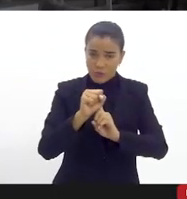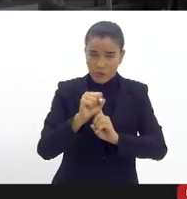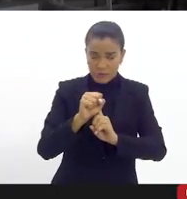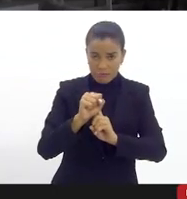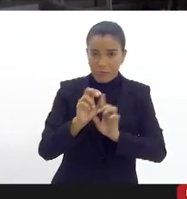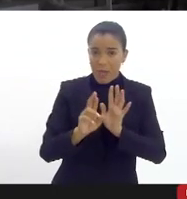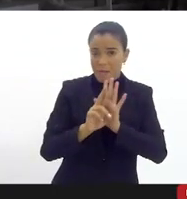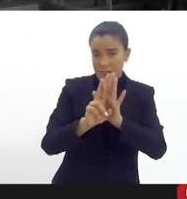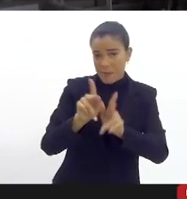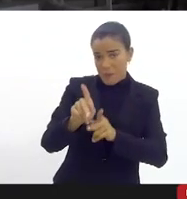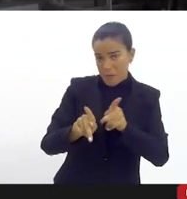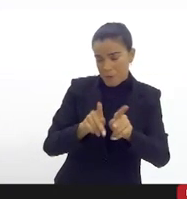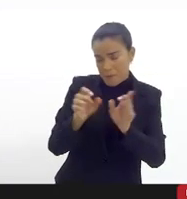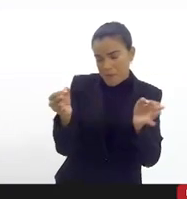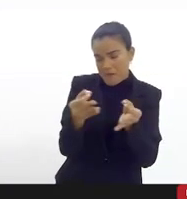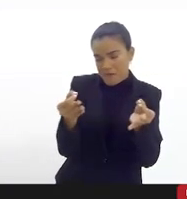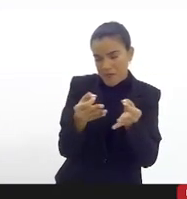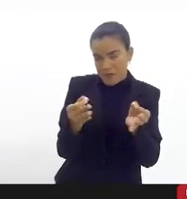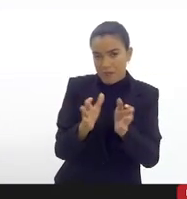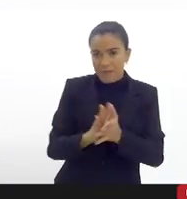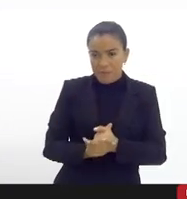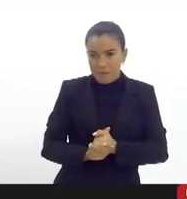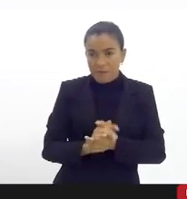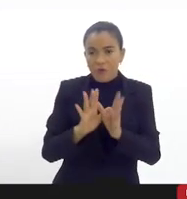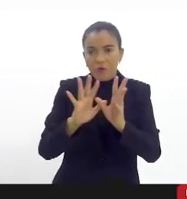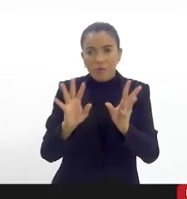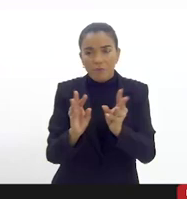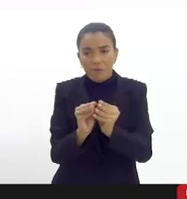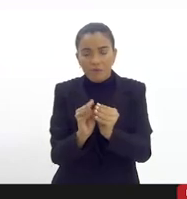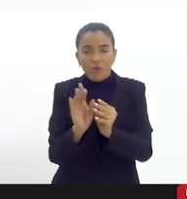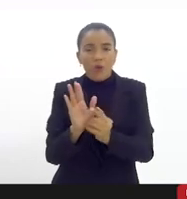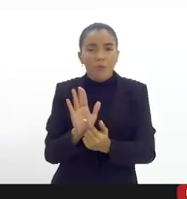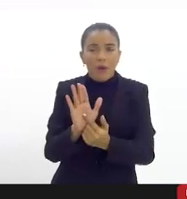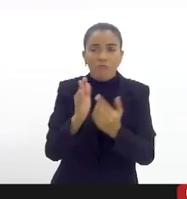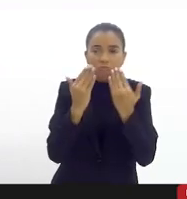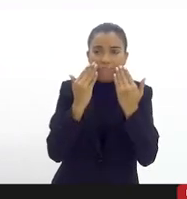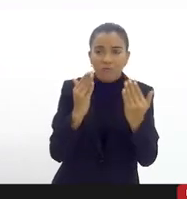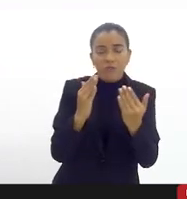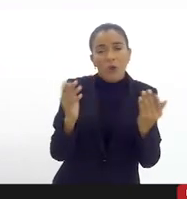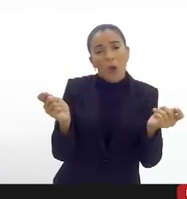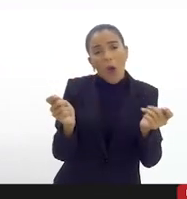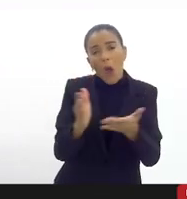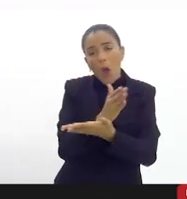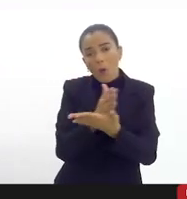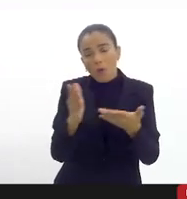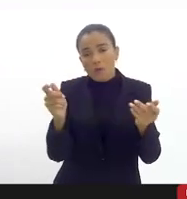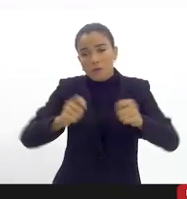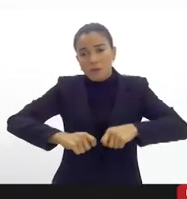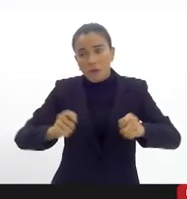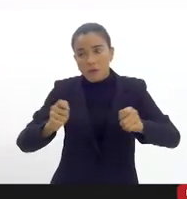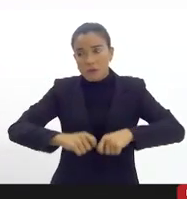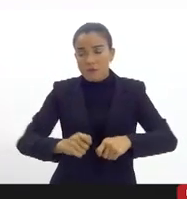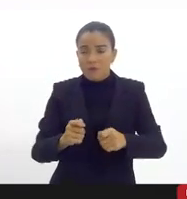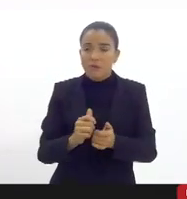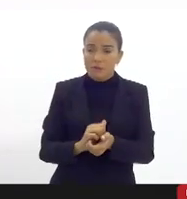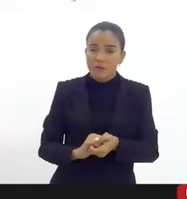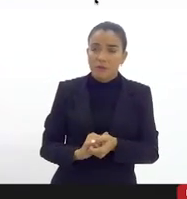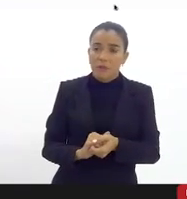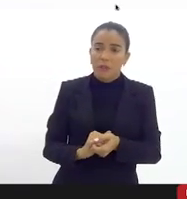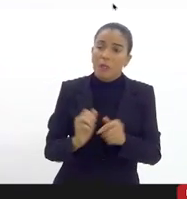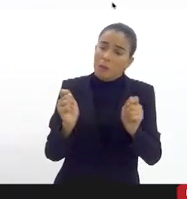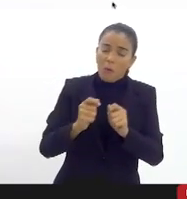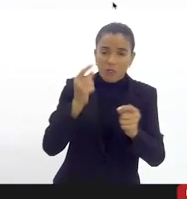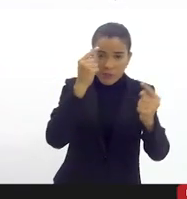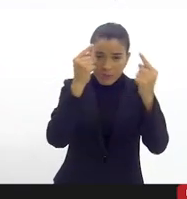Desculpa aí olha só então para mostrar né algumas possibilidades talvez que